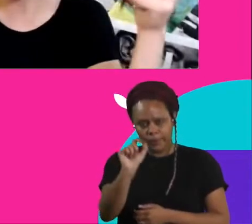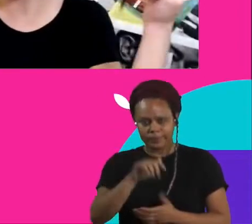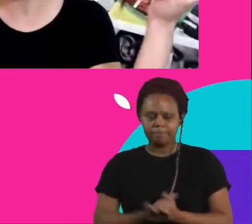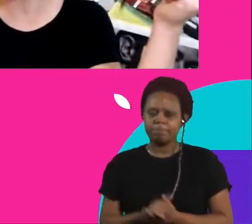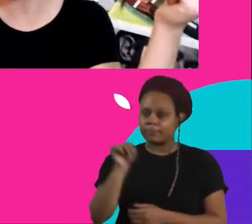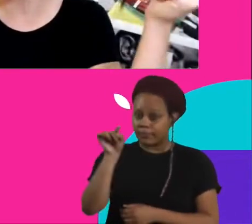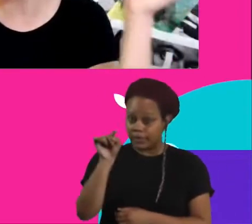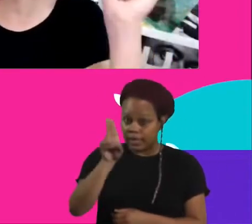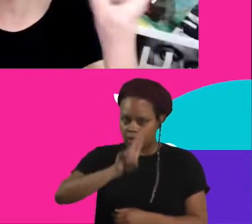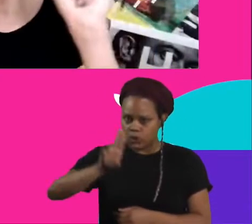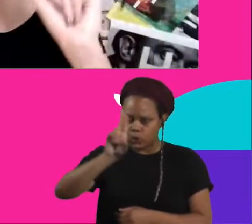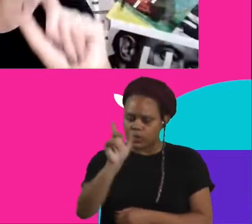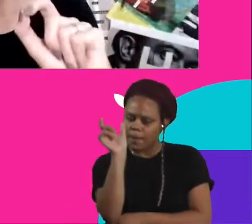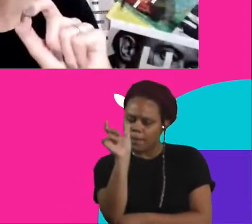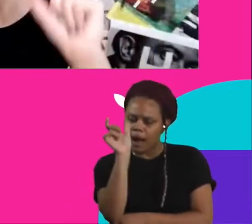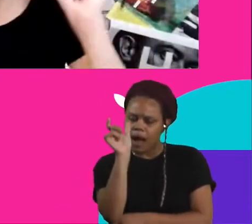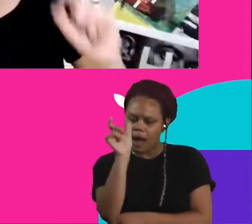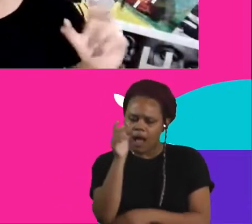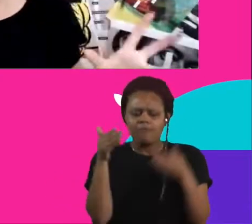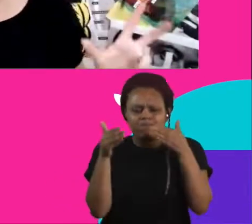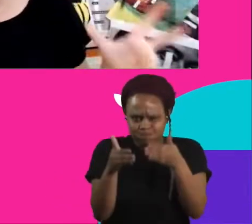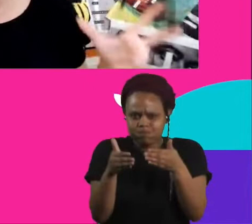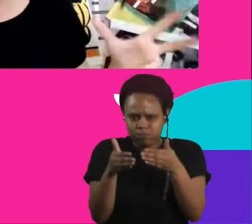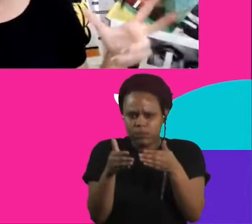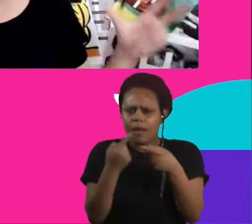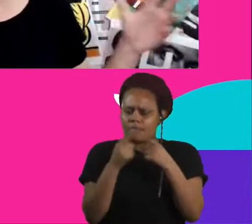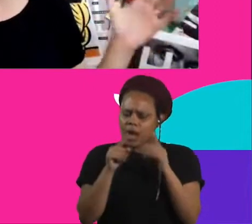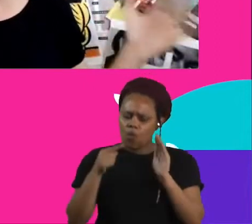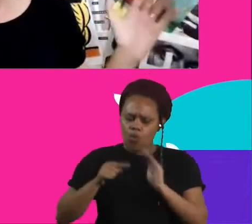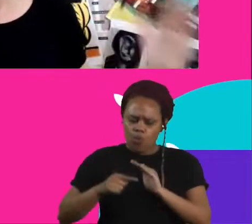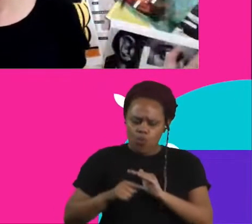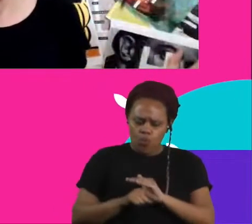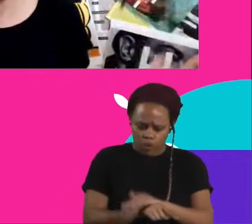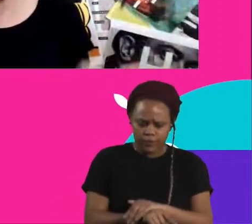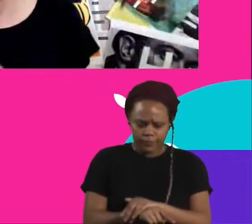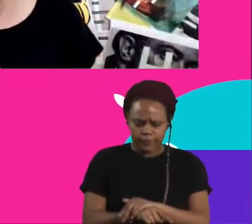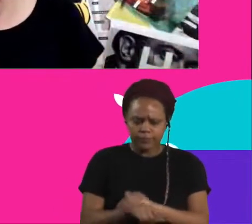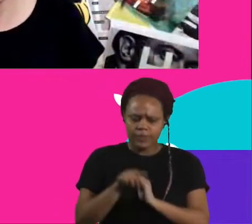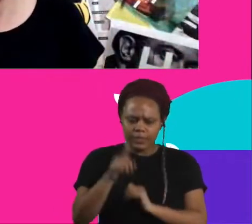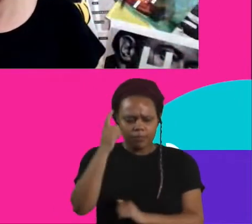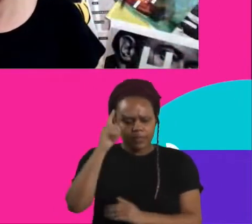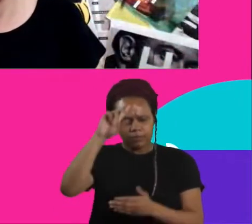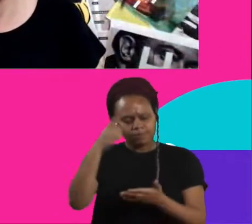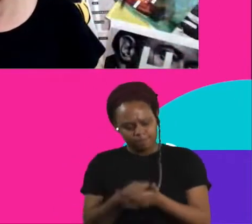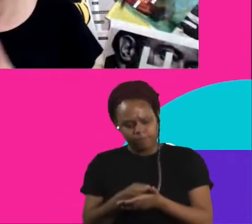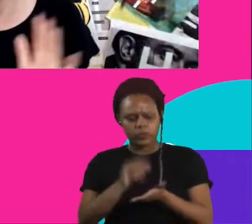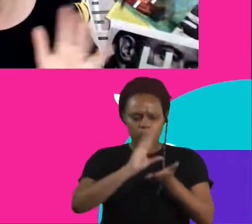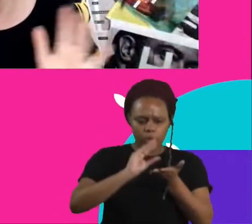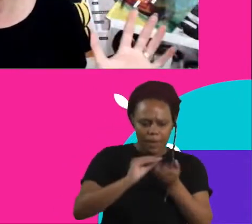ele usa termos específicos, mas no fundo, se a gente pensa o que que é tomada de decisão com base em dados, é você entrar